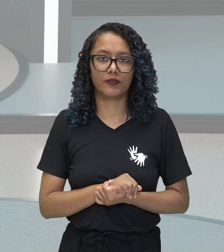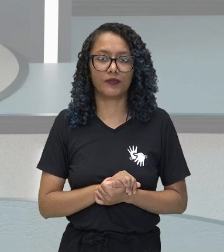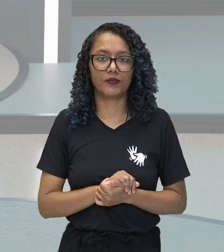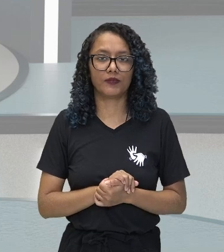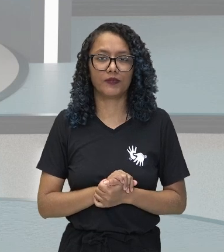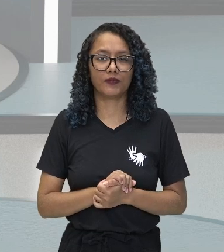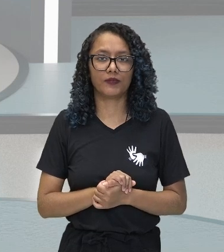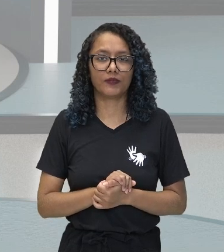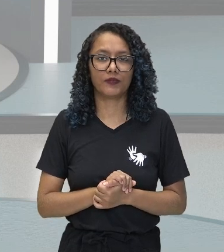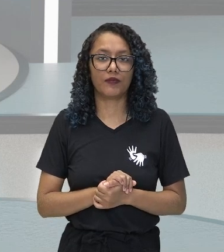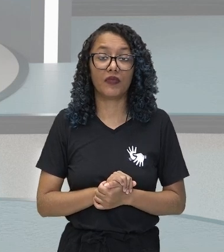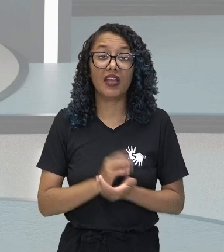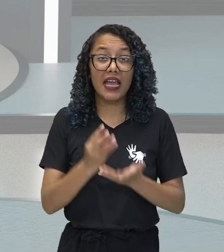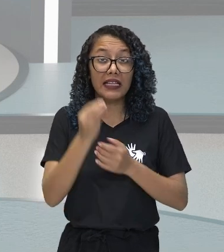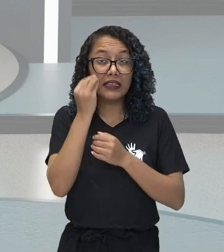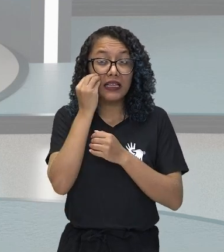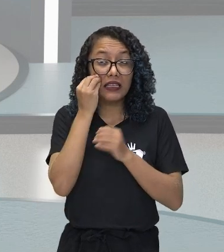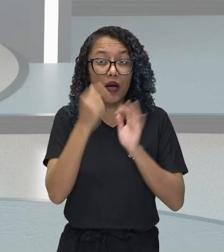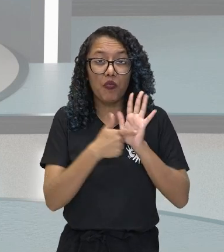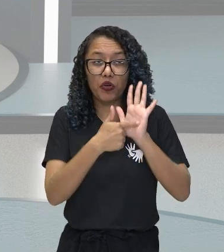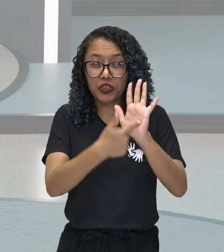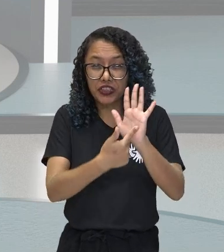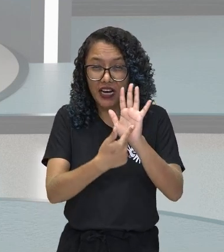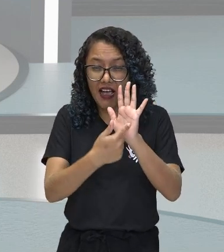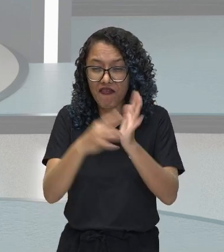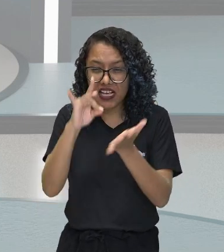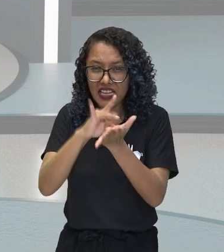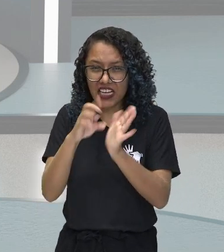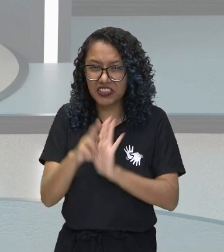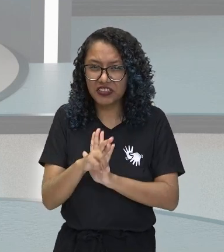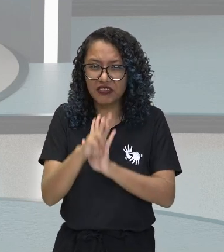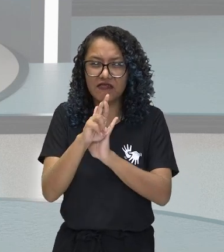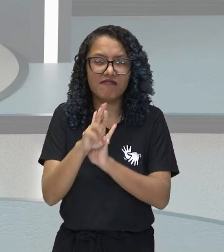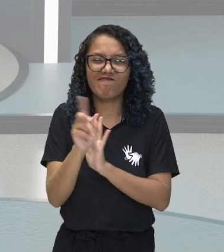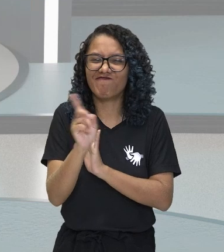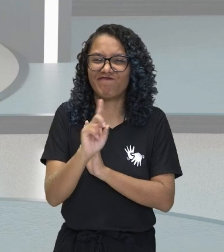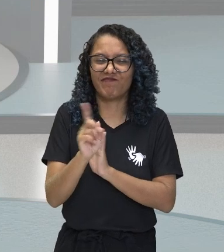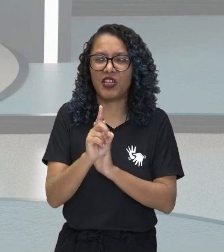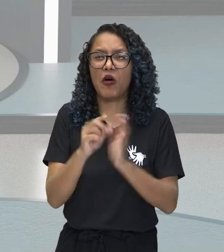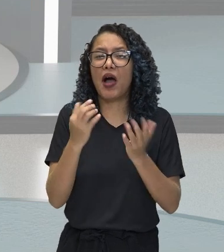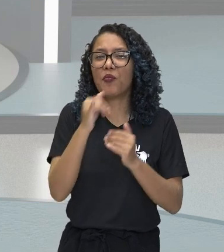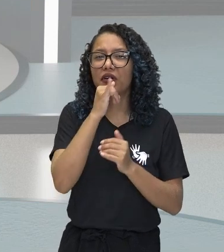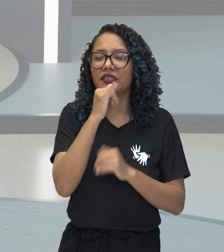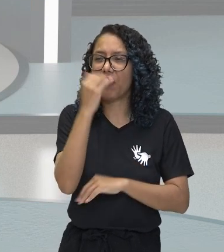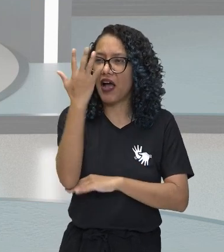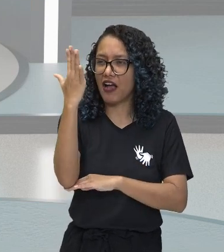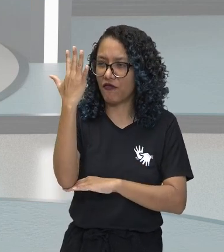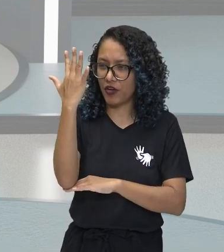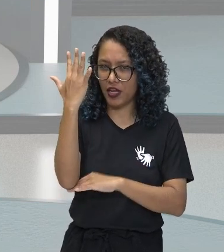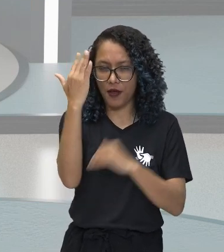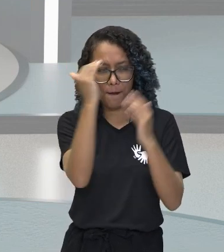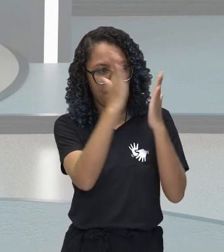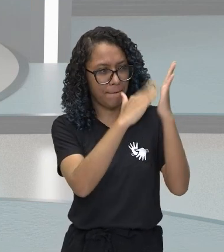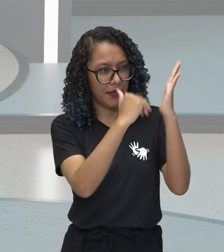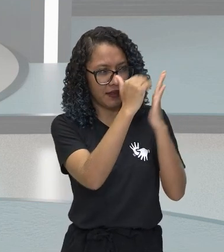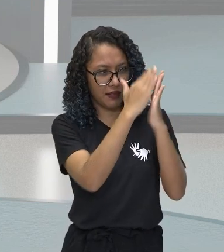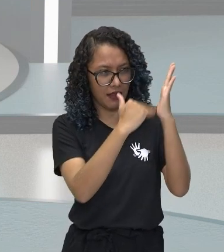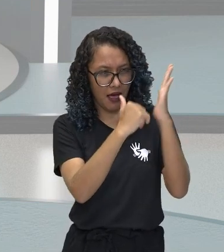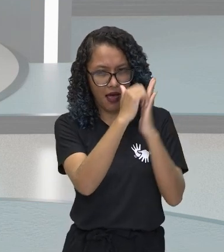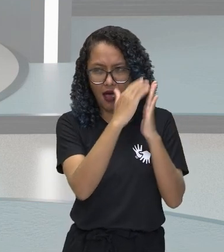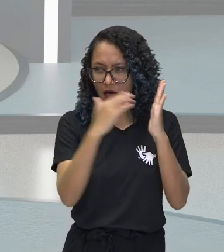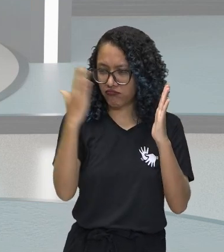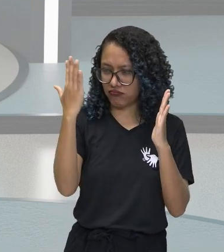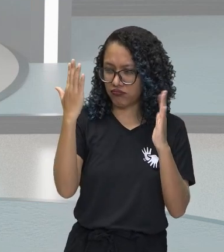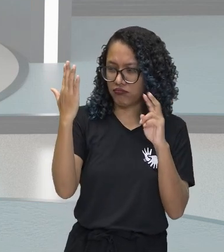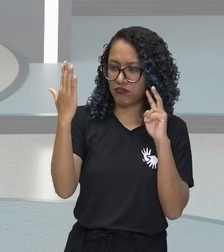uma representação da realidade. Não vou pintar esta árvore aqui exatamente como ela é. Não, ele é abstracionista. Ele não tem